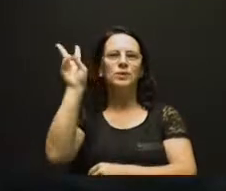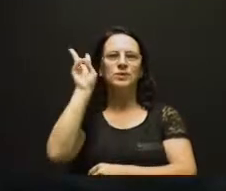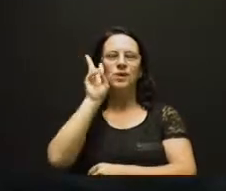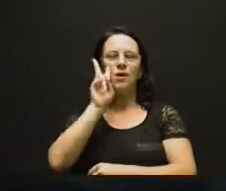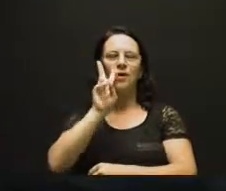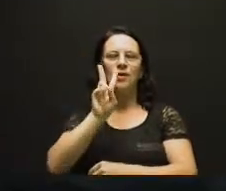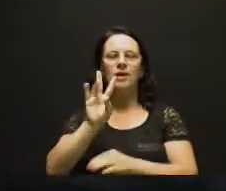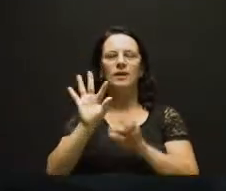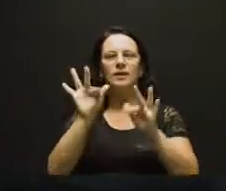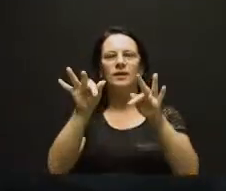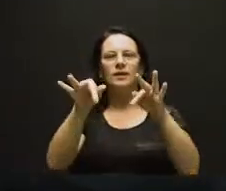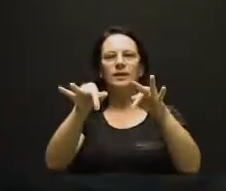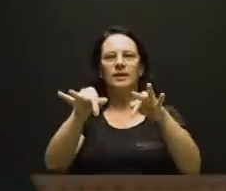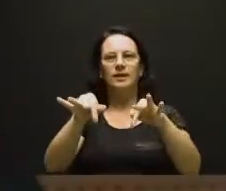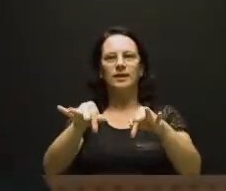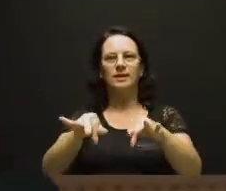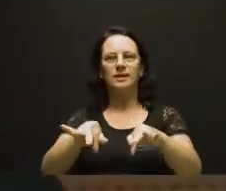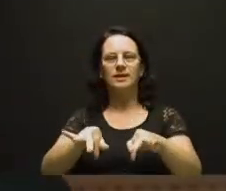dói